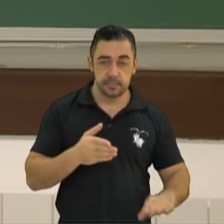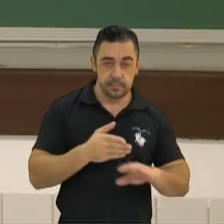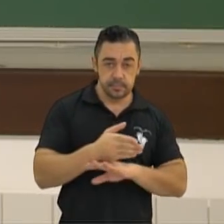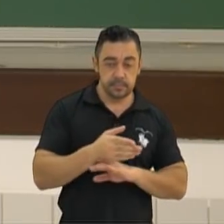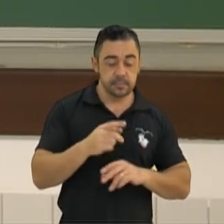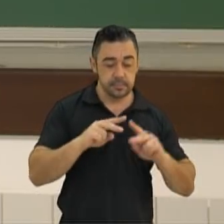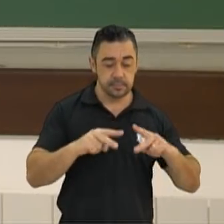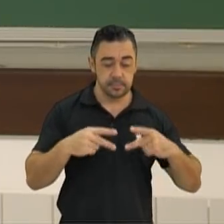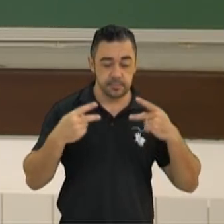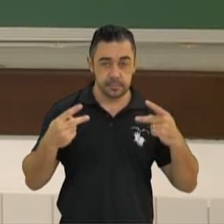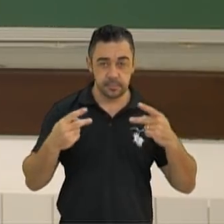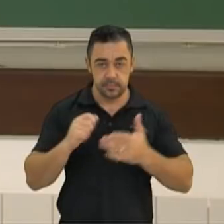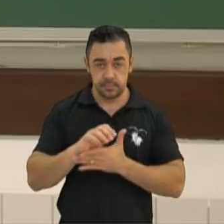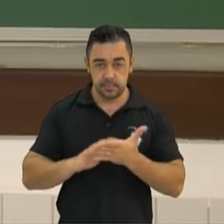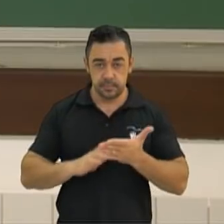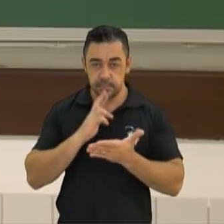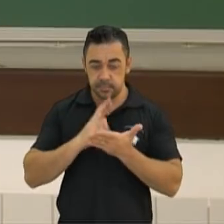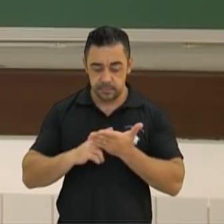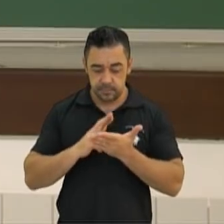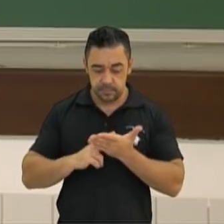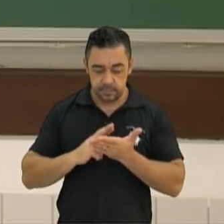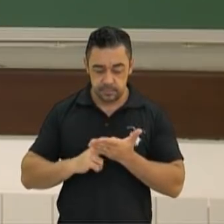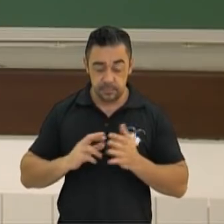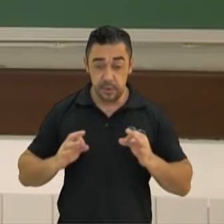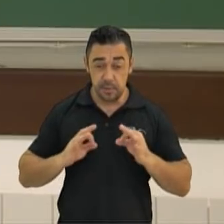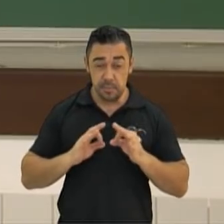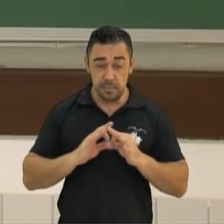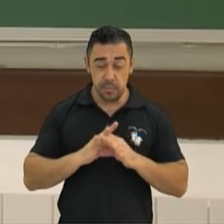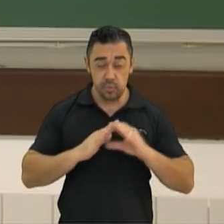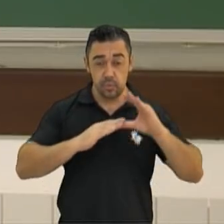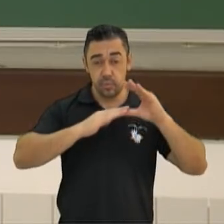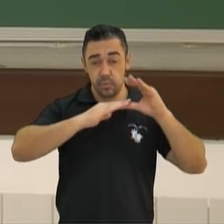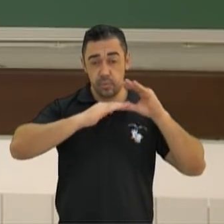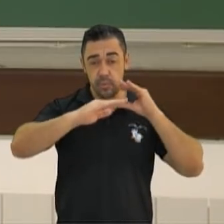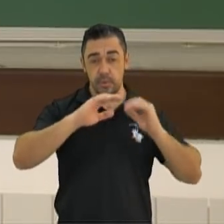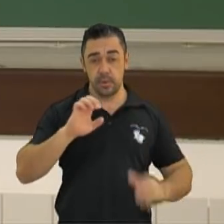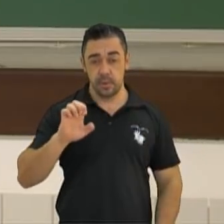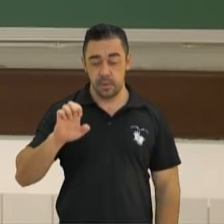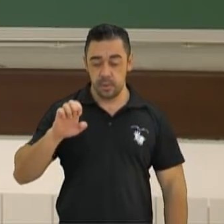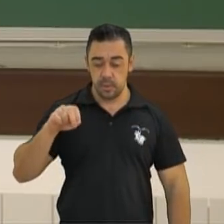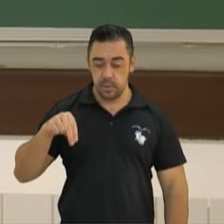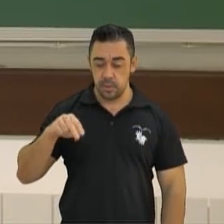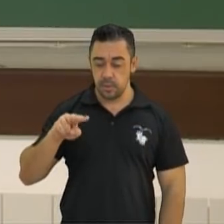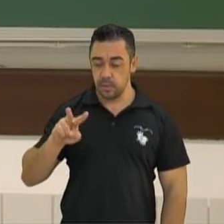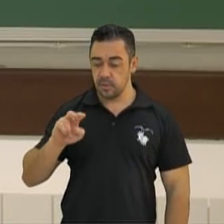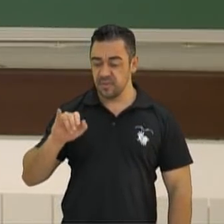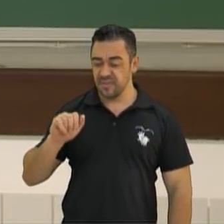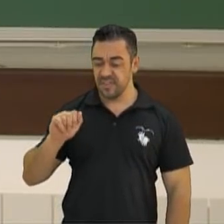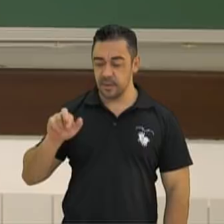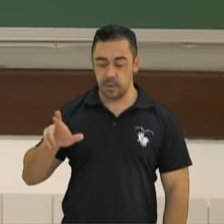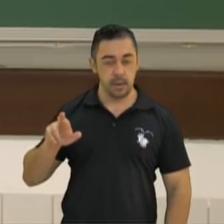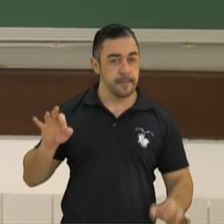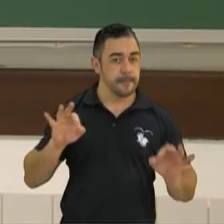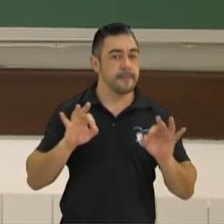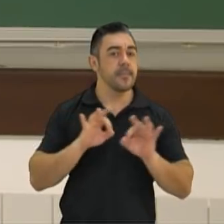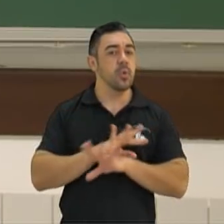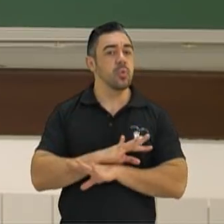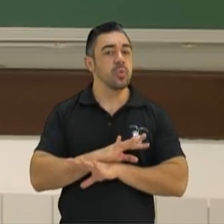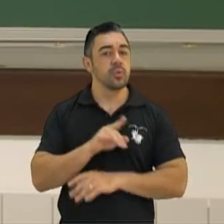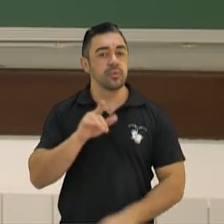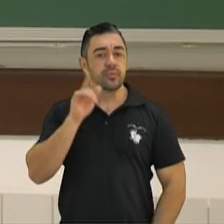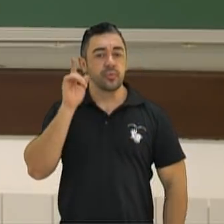das atividades, façam as atividades, não esqueçam de clicar em enviar. Porque só clicando em enviar, você